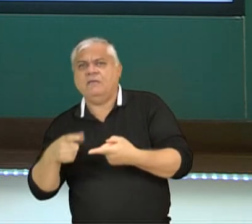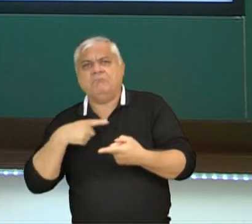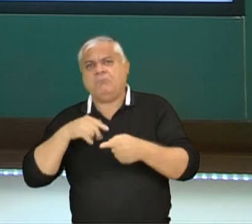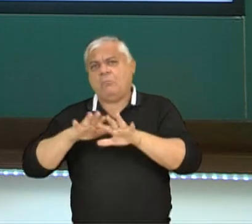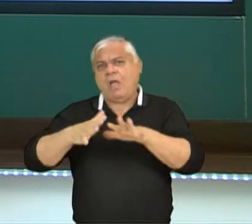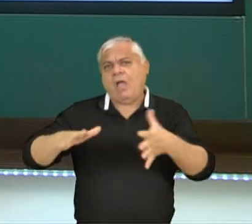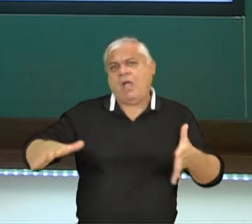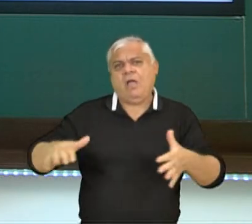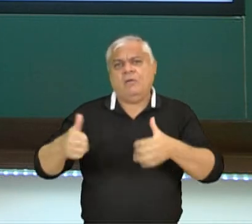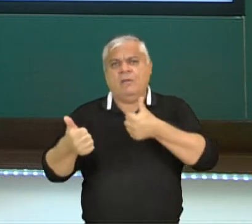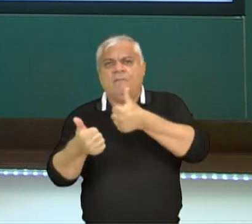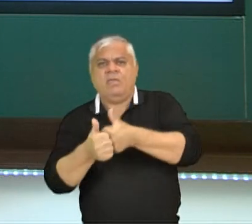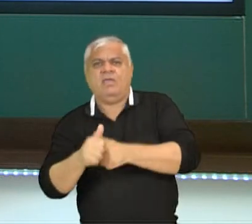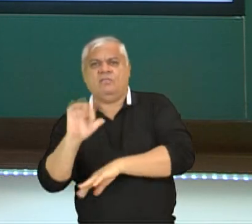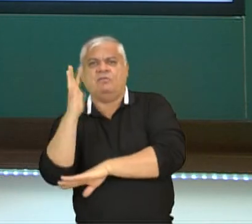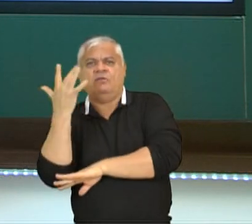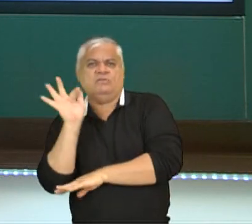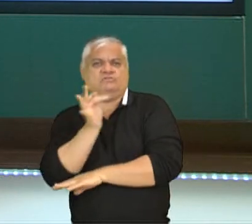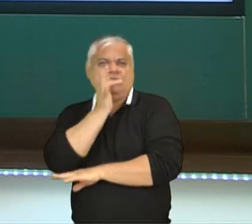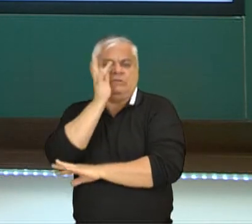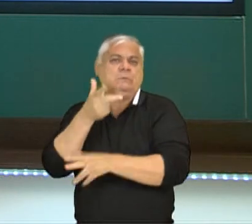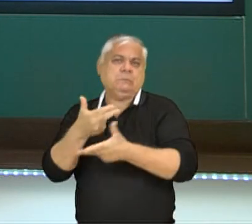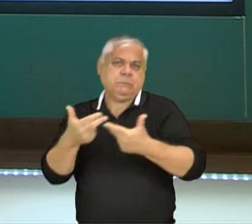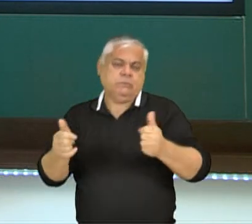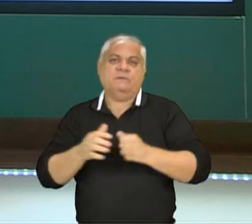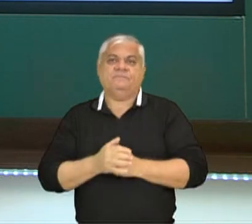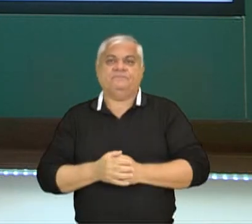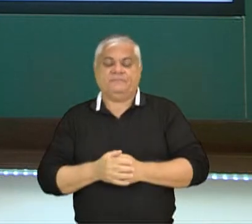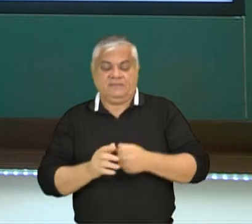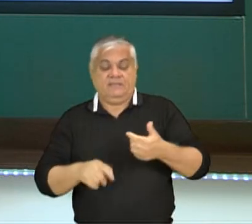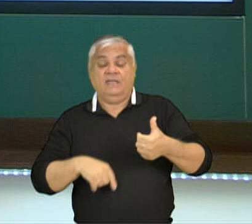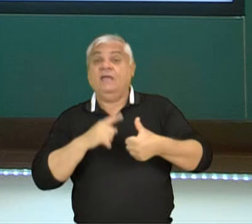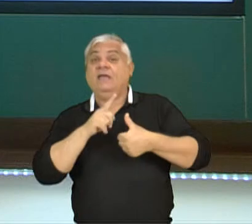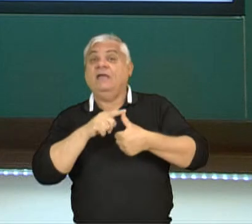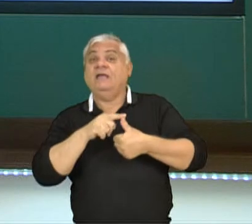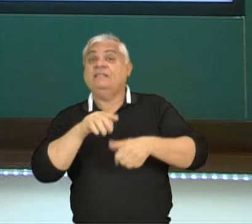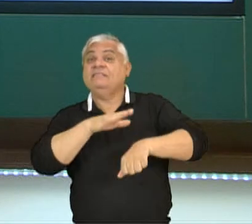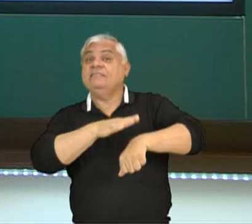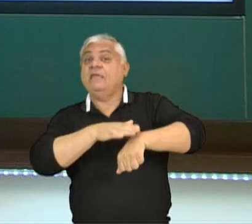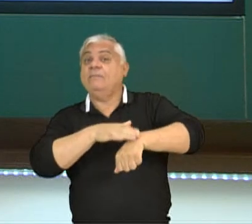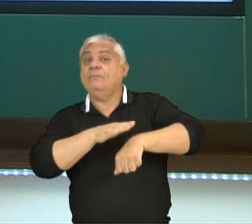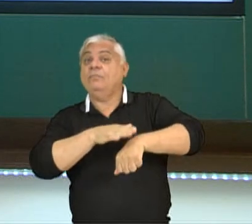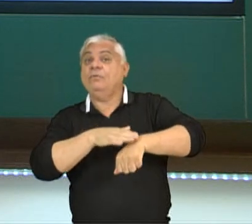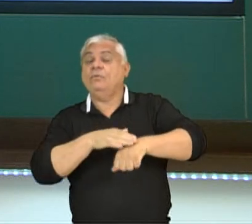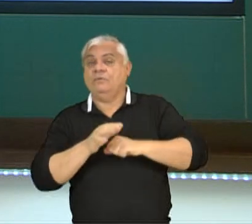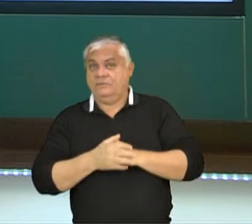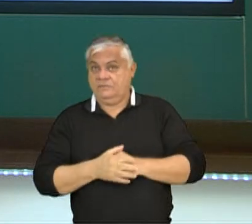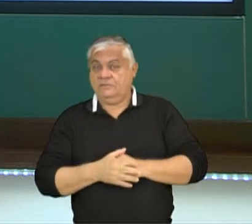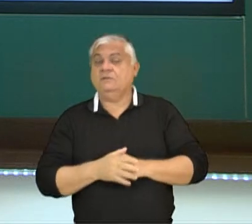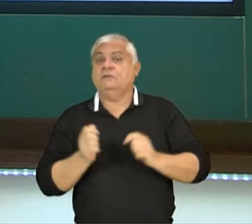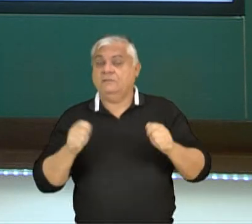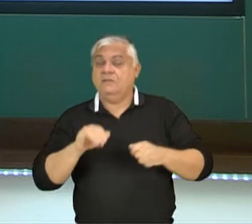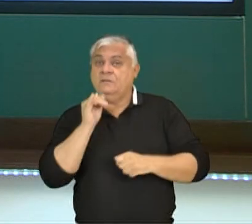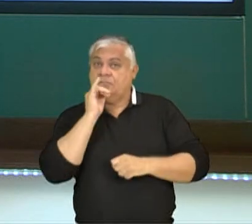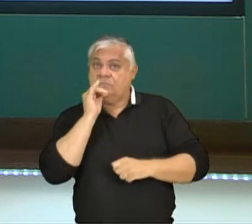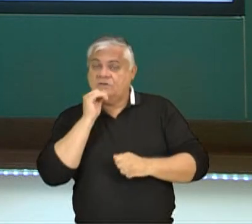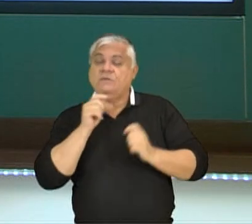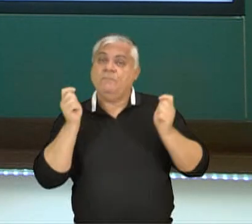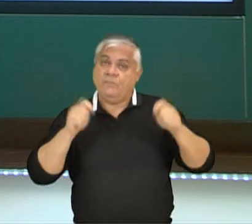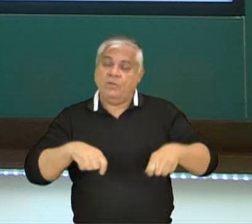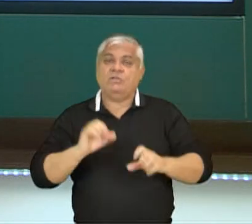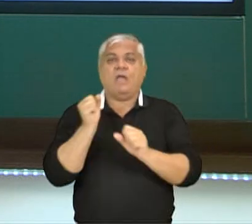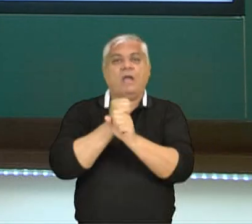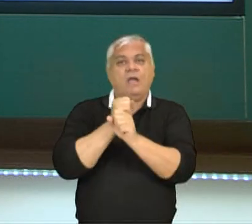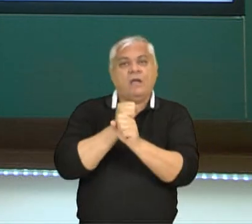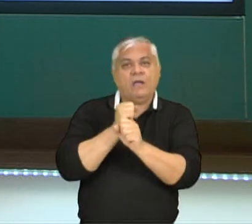fatos aconteceram? É o espaço. O tempo, nós podemos ter a dimensão temporal, tanto do ponto de vista